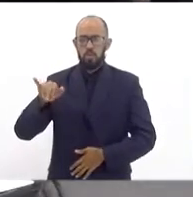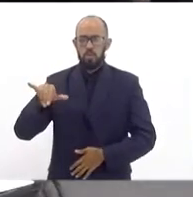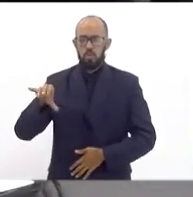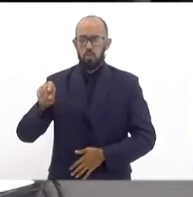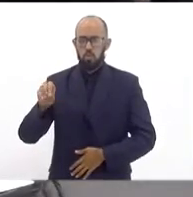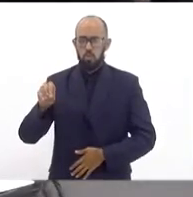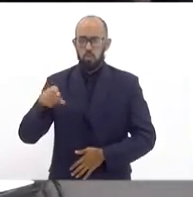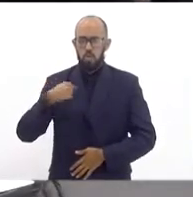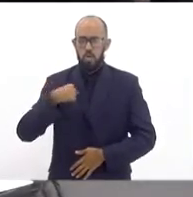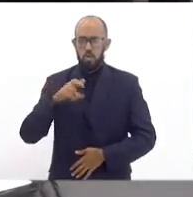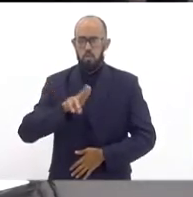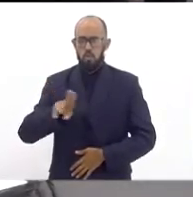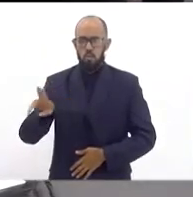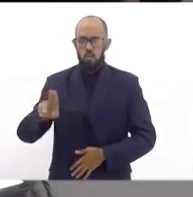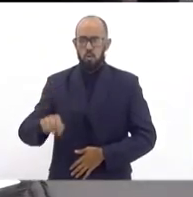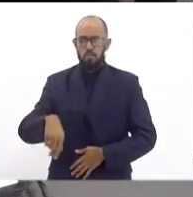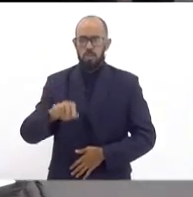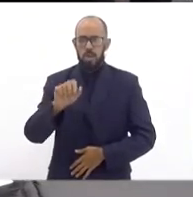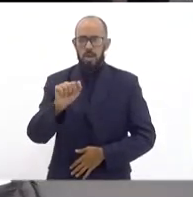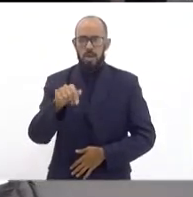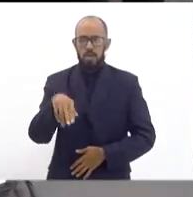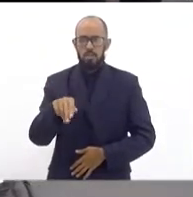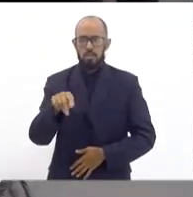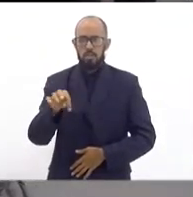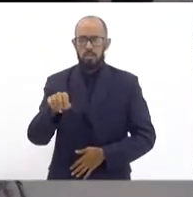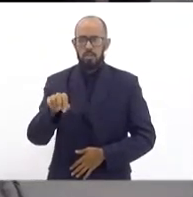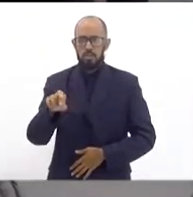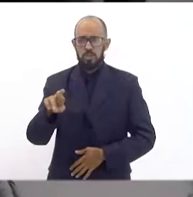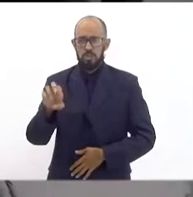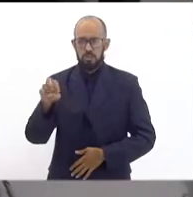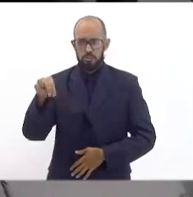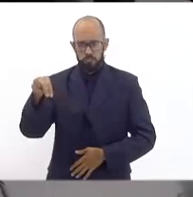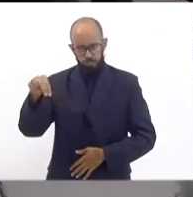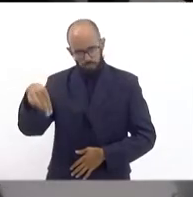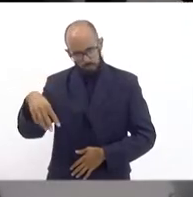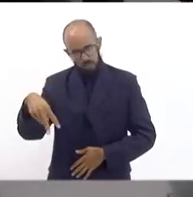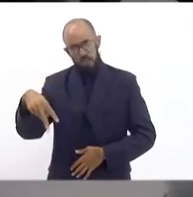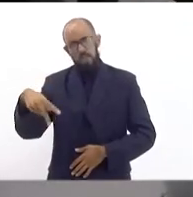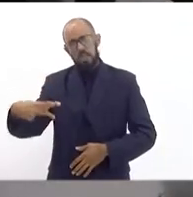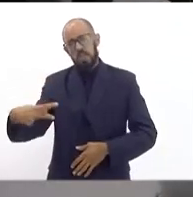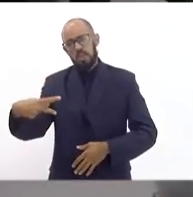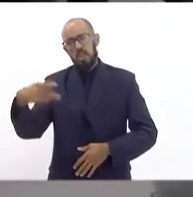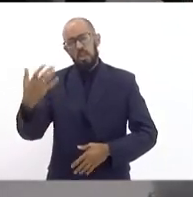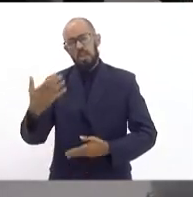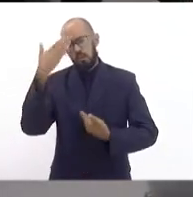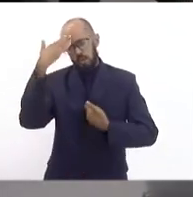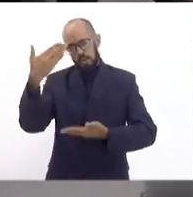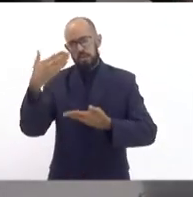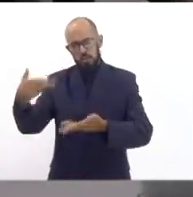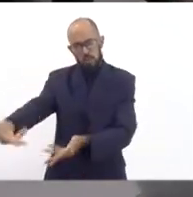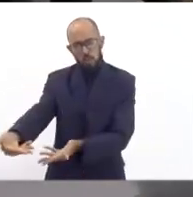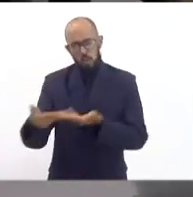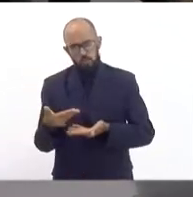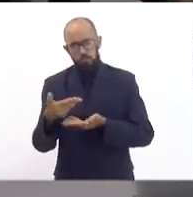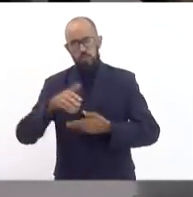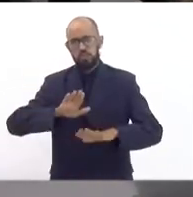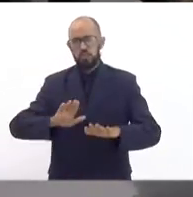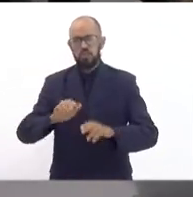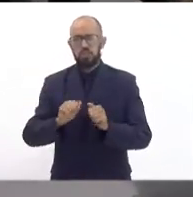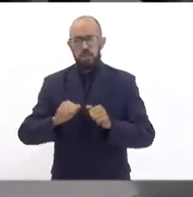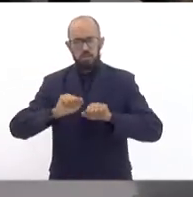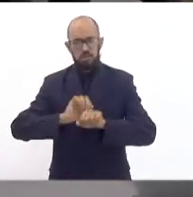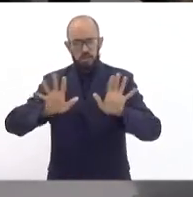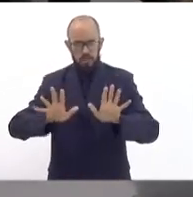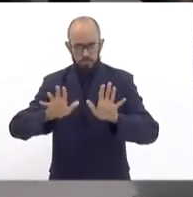em nome da Getransp, gostaria de agradecer o convite, a oportunidade de estarmos aqui para esclarecer, contribuir. Nós entendemos